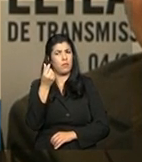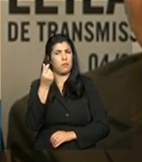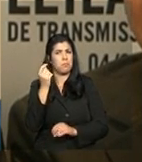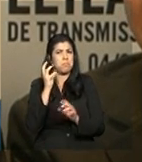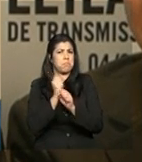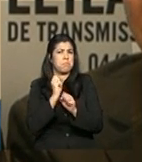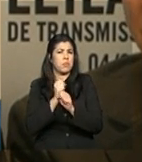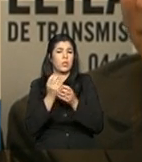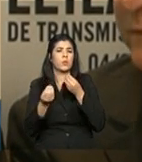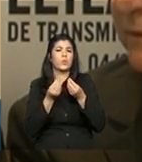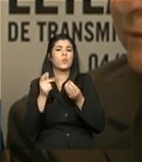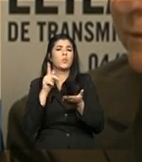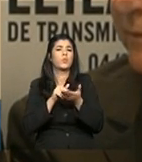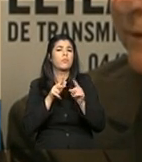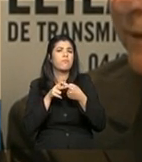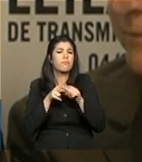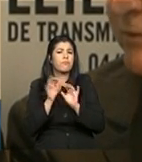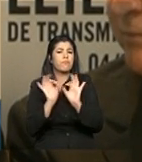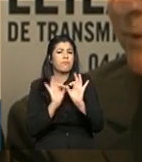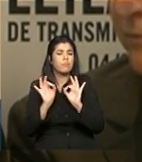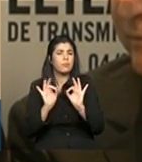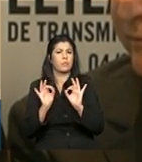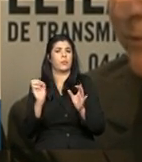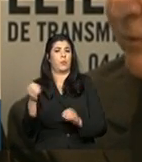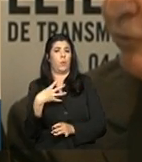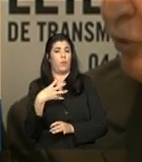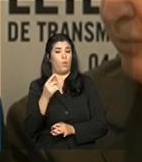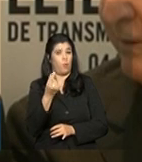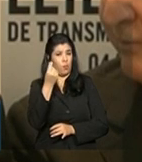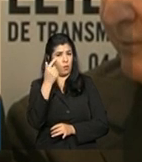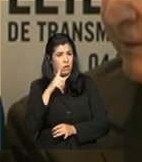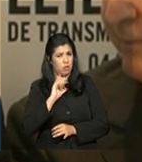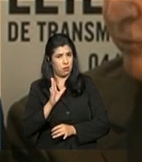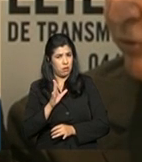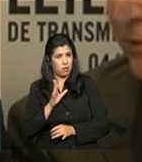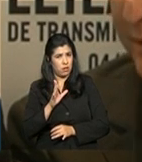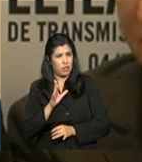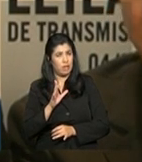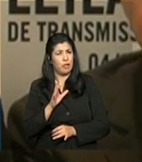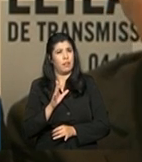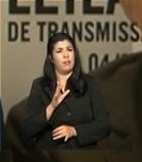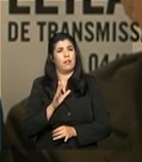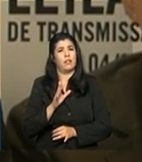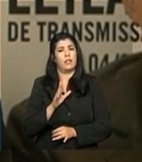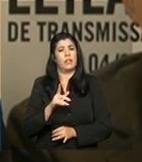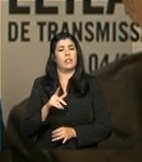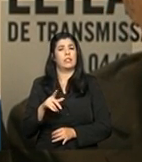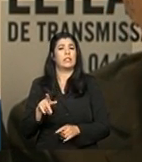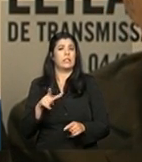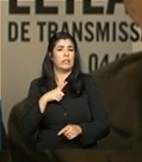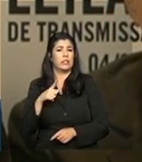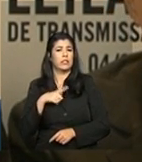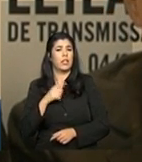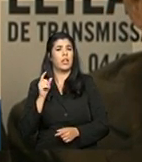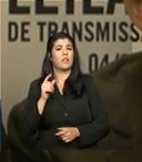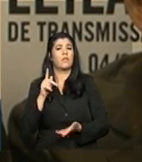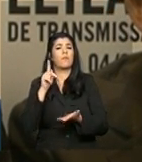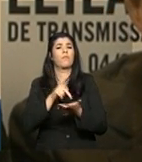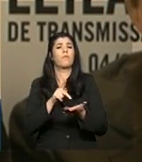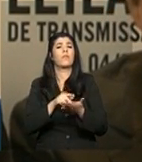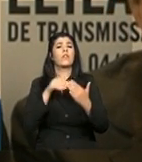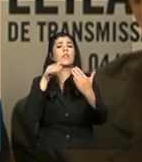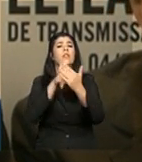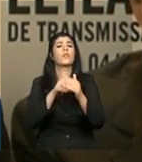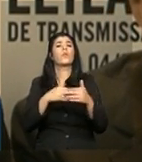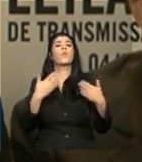que foi reajustado esses valores e ele vai... Existe uma validade desse novo banco de